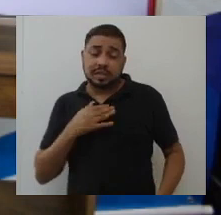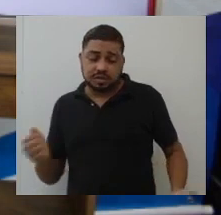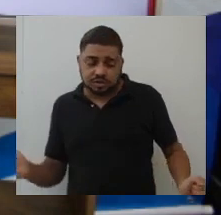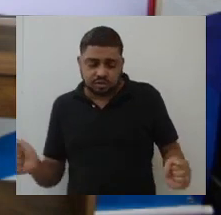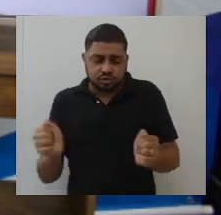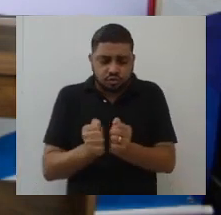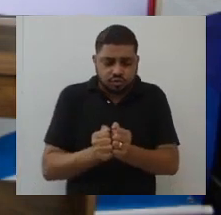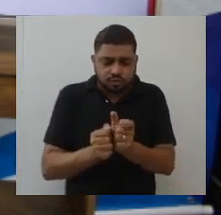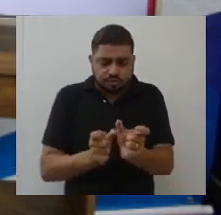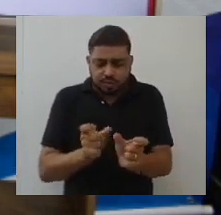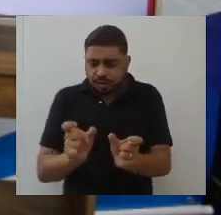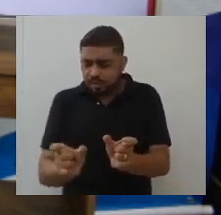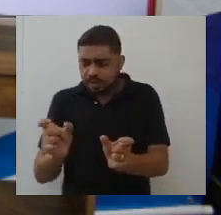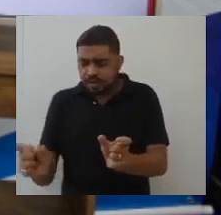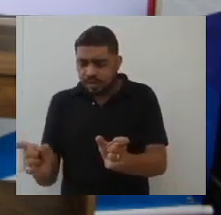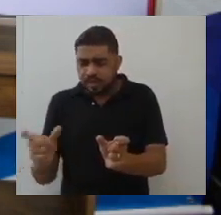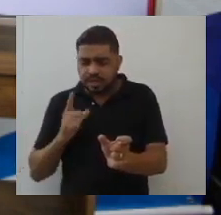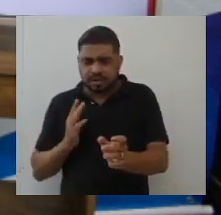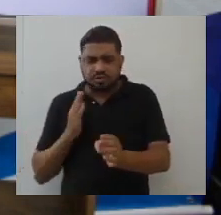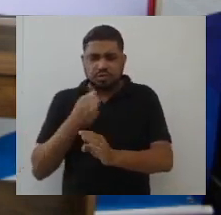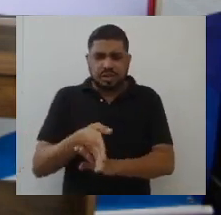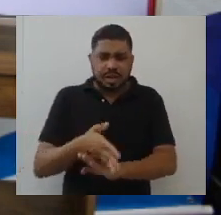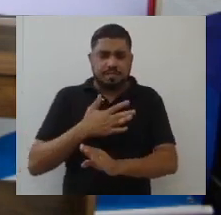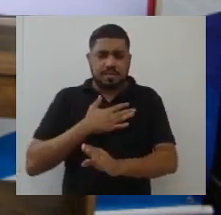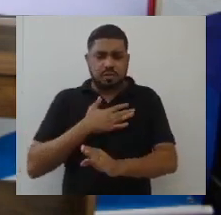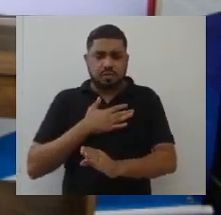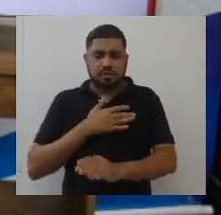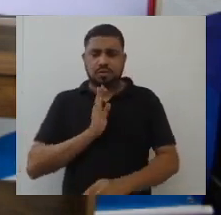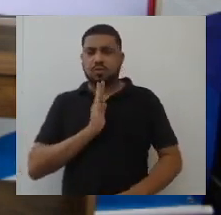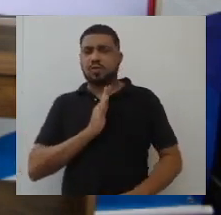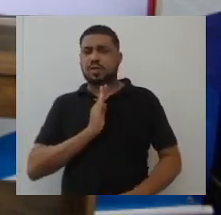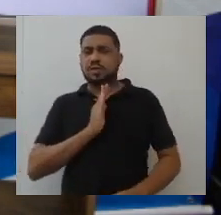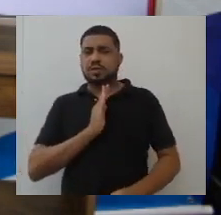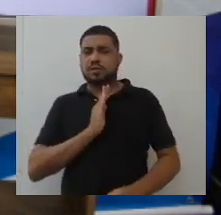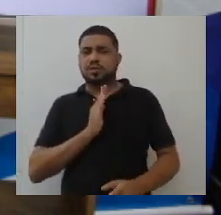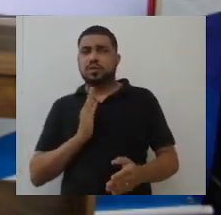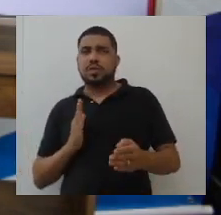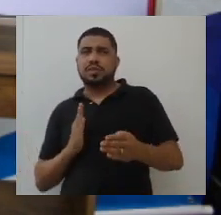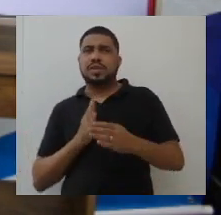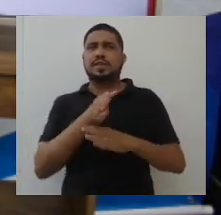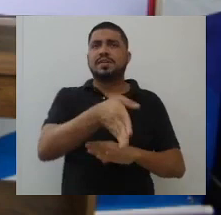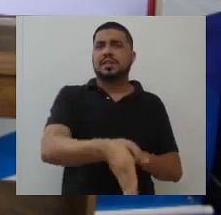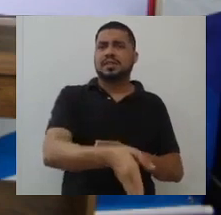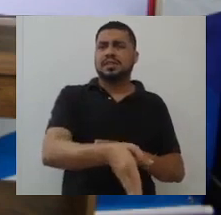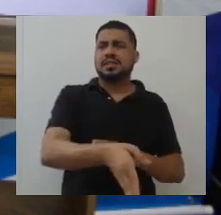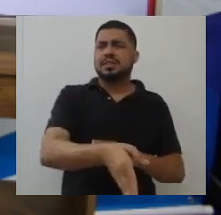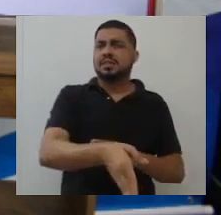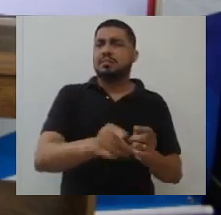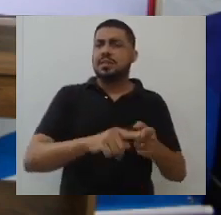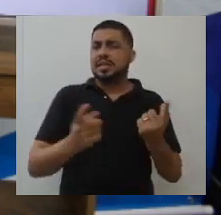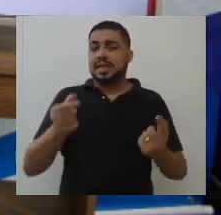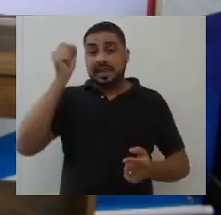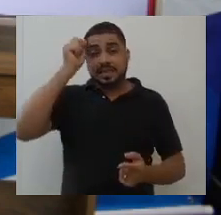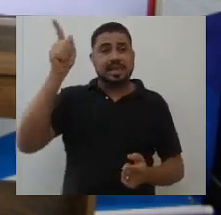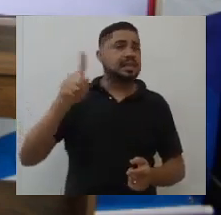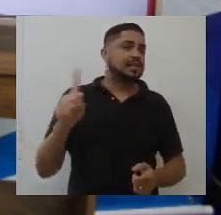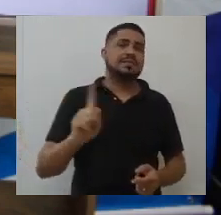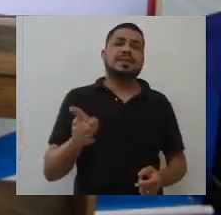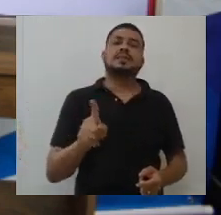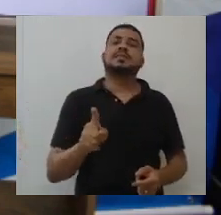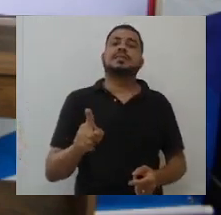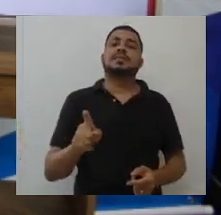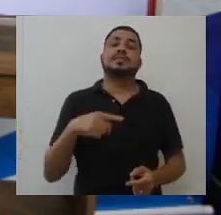tradução literal, eu vou ter, cruzar meu coração, atravessar meu coração. Só que a ideia não é essa, a gente está trabalhando